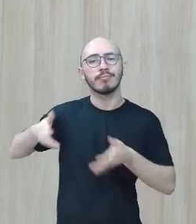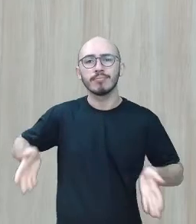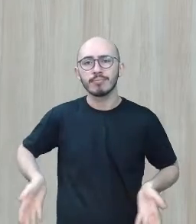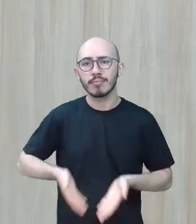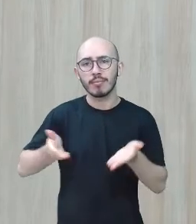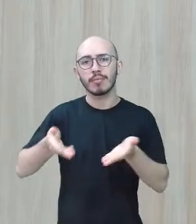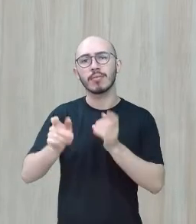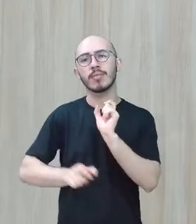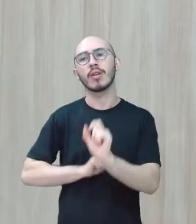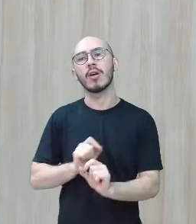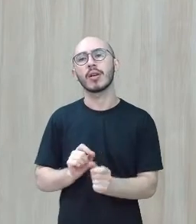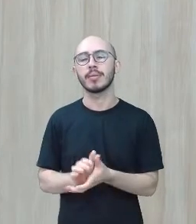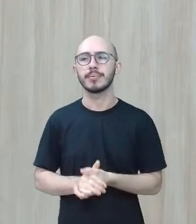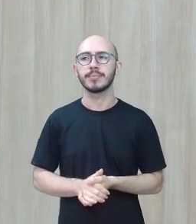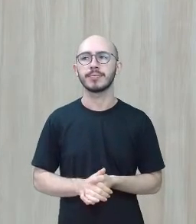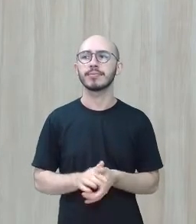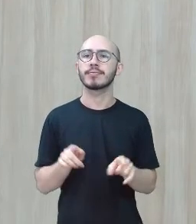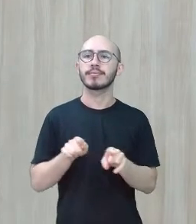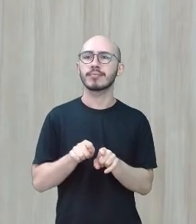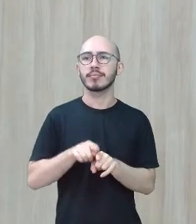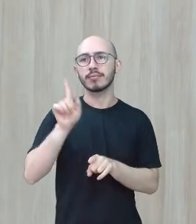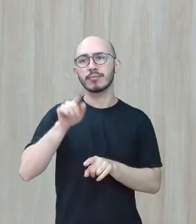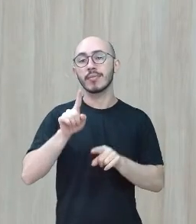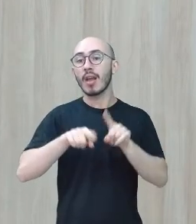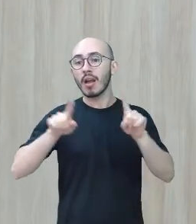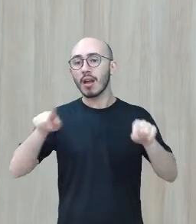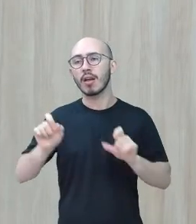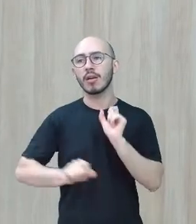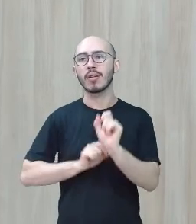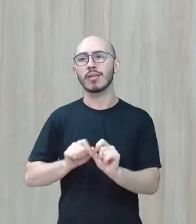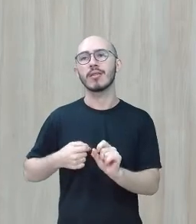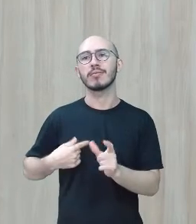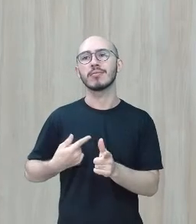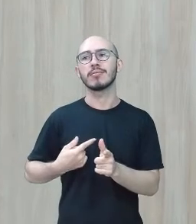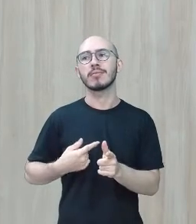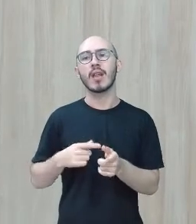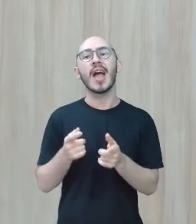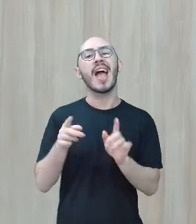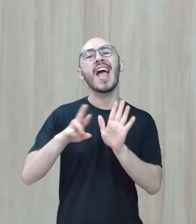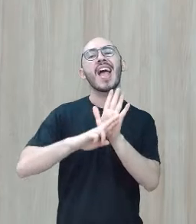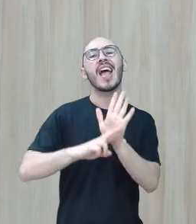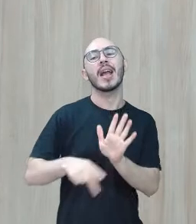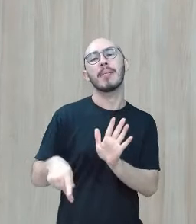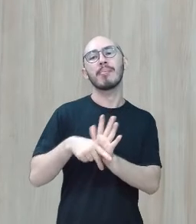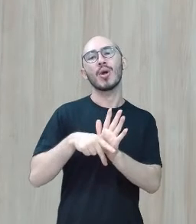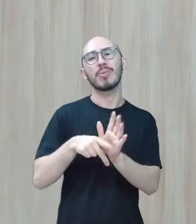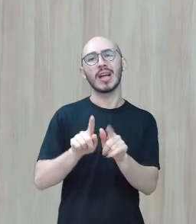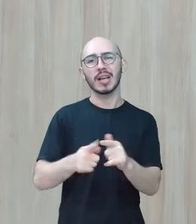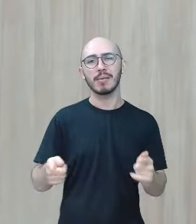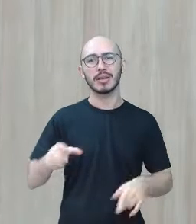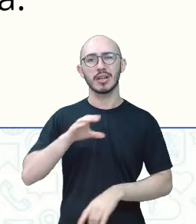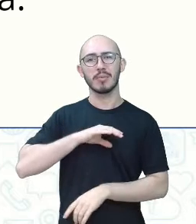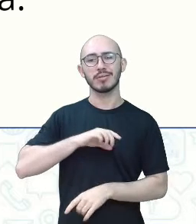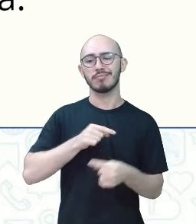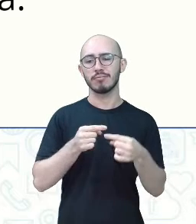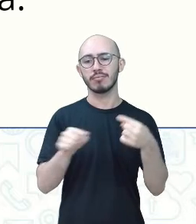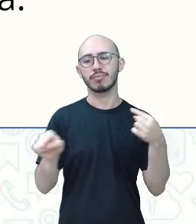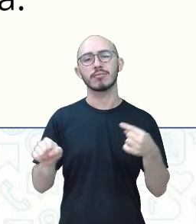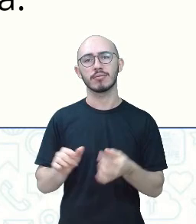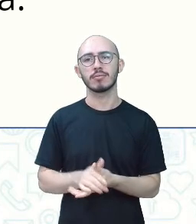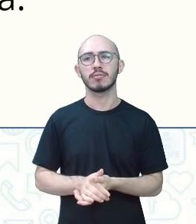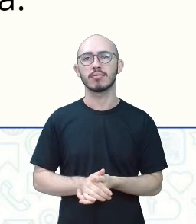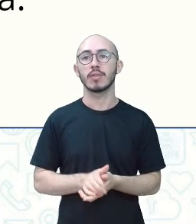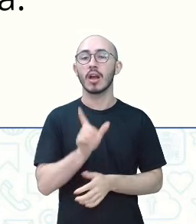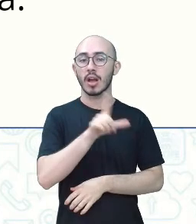mesmo se manifestando em uma variante que contraria a norma padrão. Então, ó, a escolha editorial, ou seja, do livro,